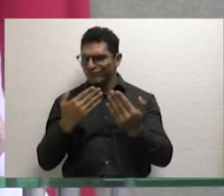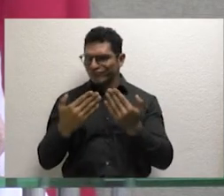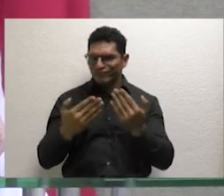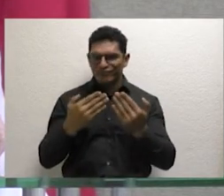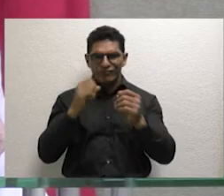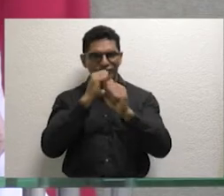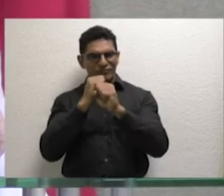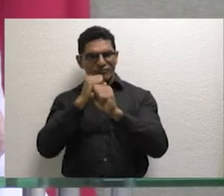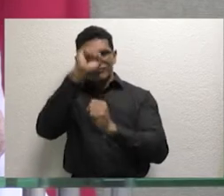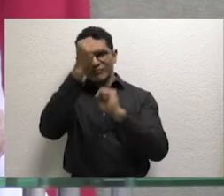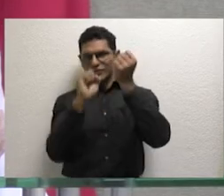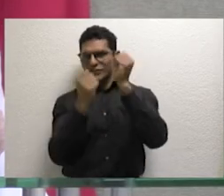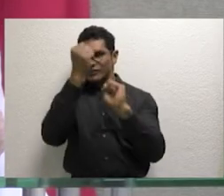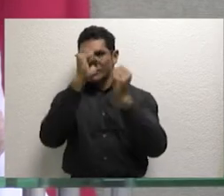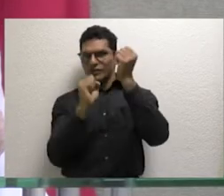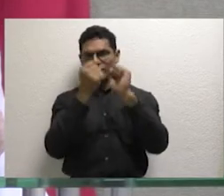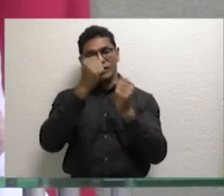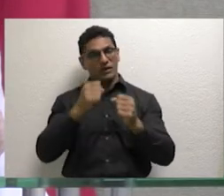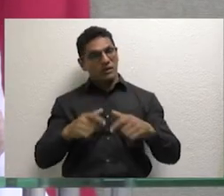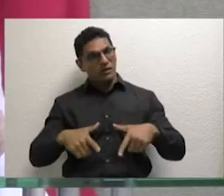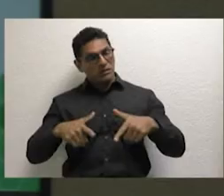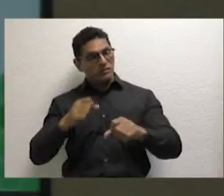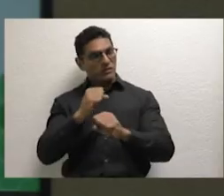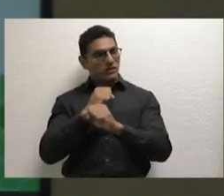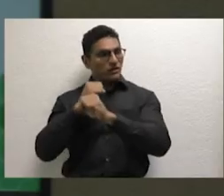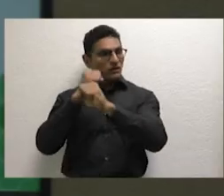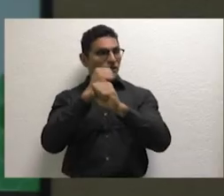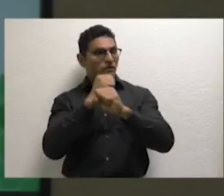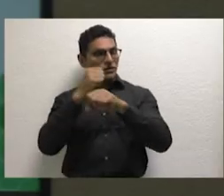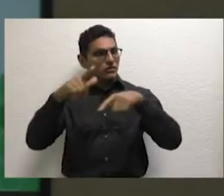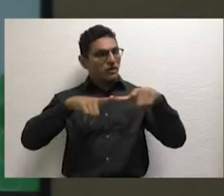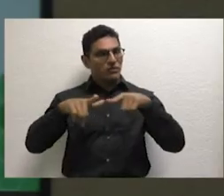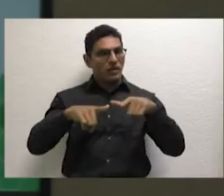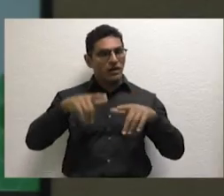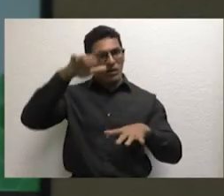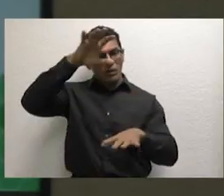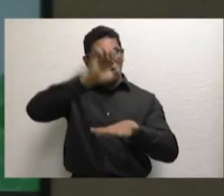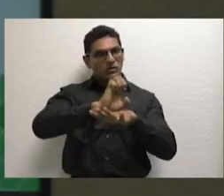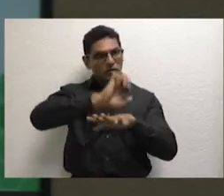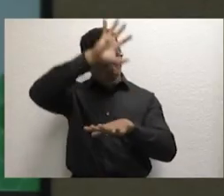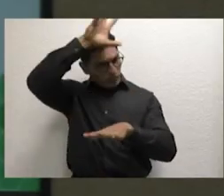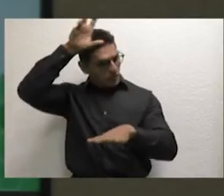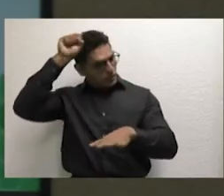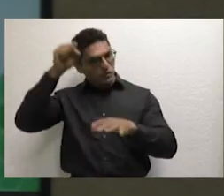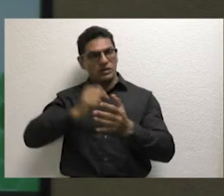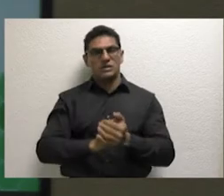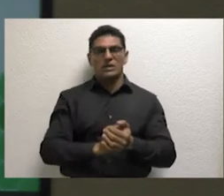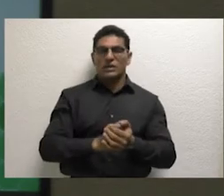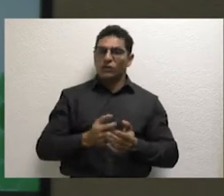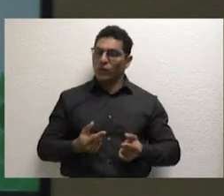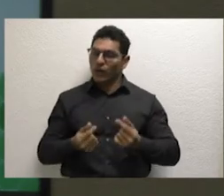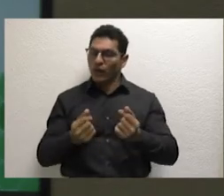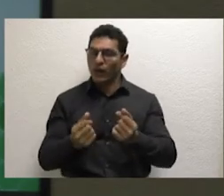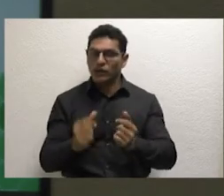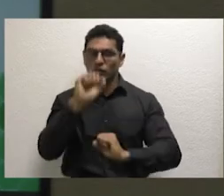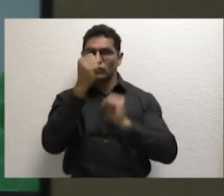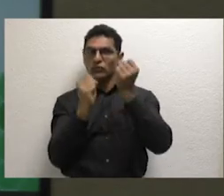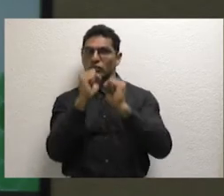defende esse trabalho não é o estado do Amazonas quem defende esse trabalho não é o centro da indústria quem defende esse trabalho